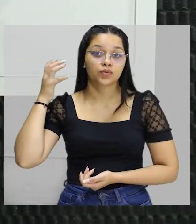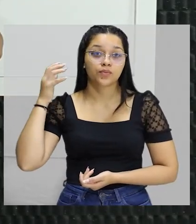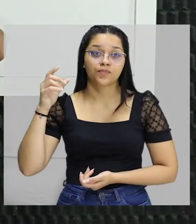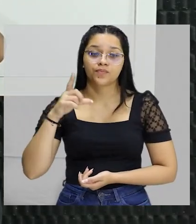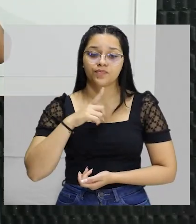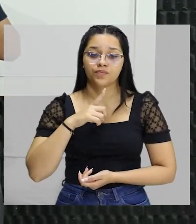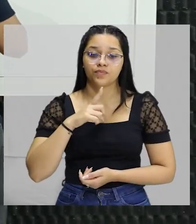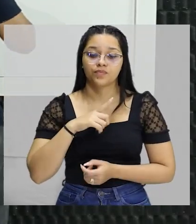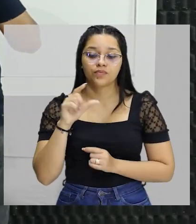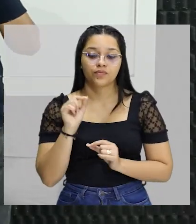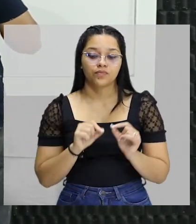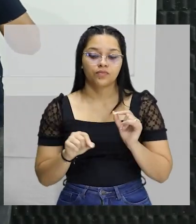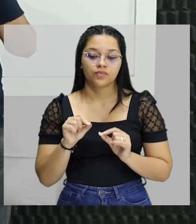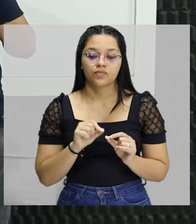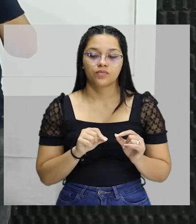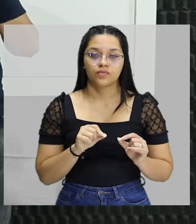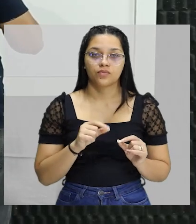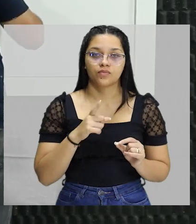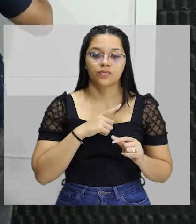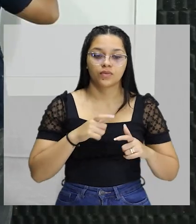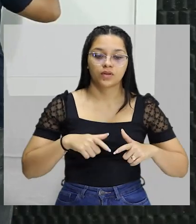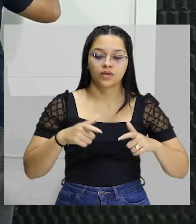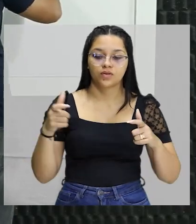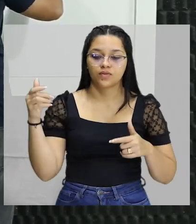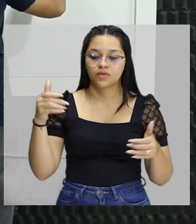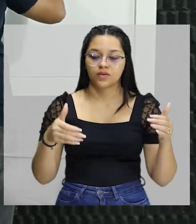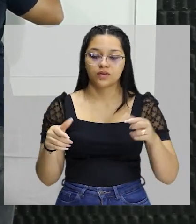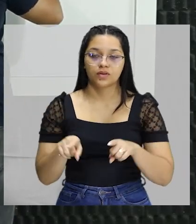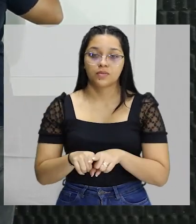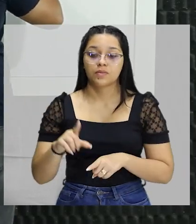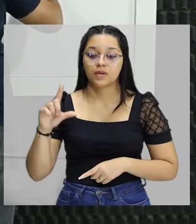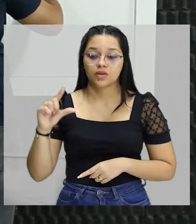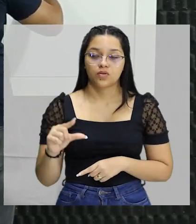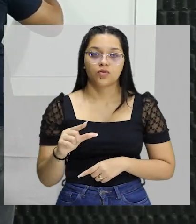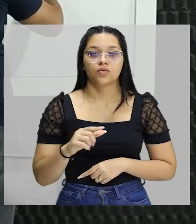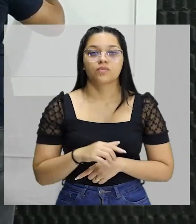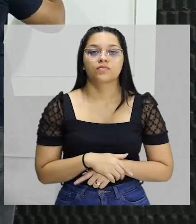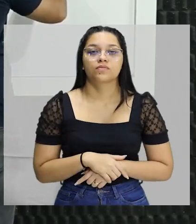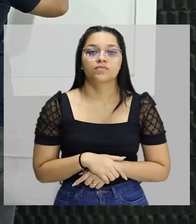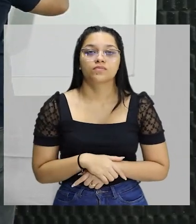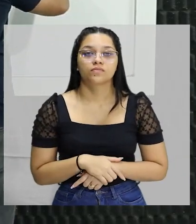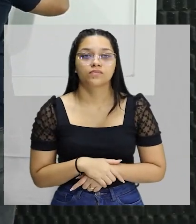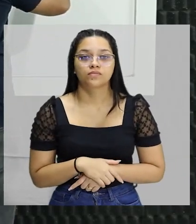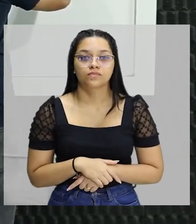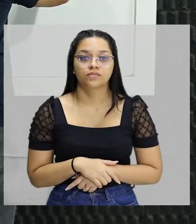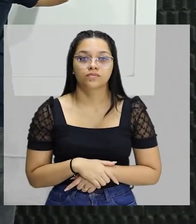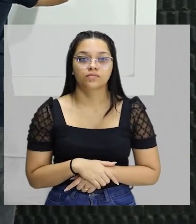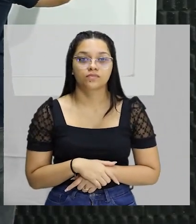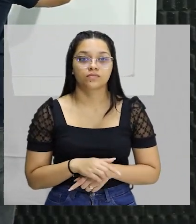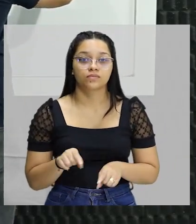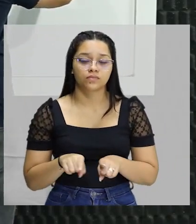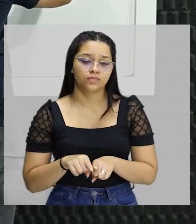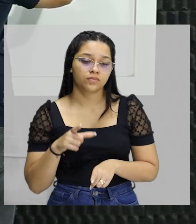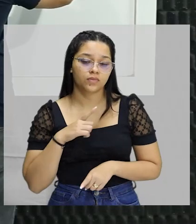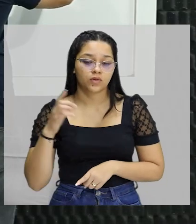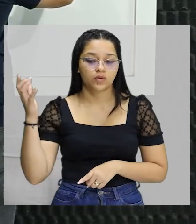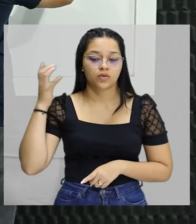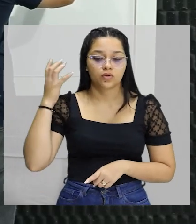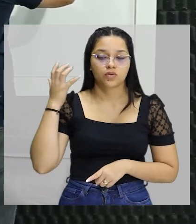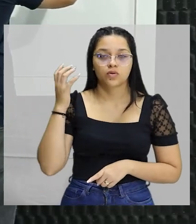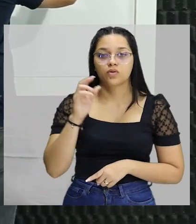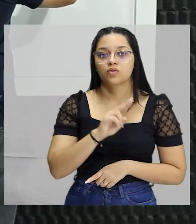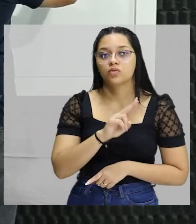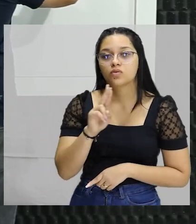Existem sons que têm maior frequência e têm menor frequência. Ok? Existe som que nós chamamos de som